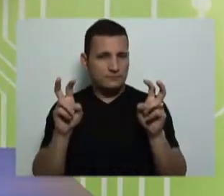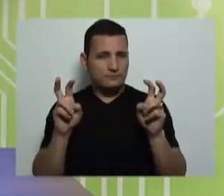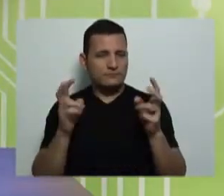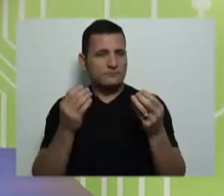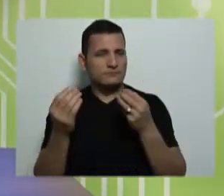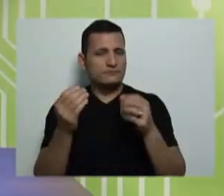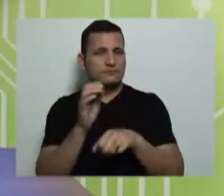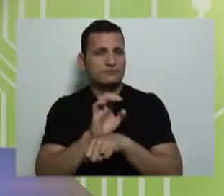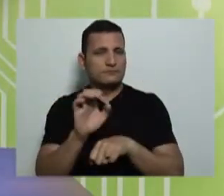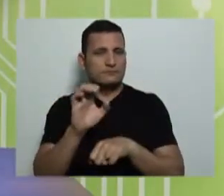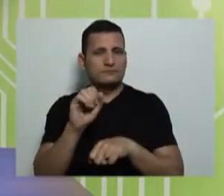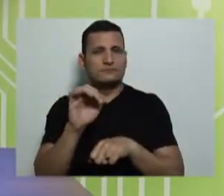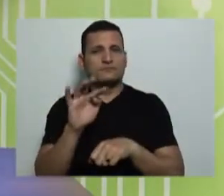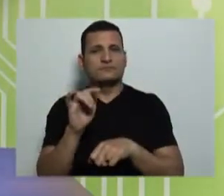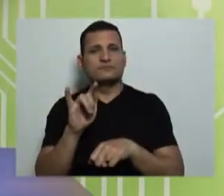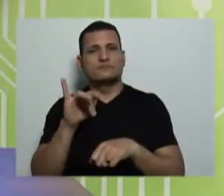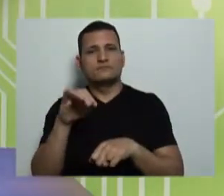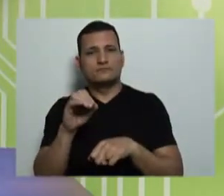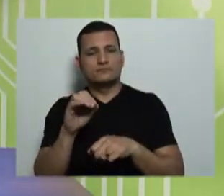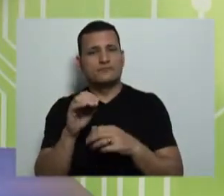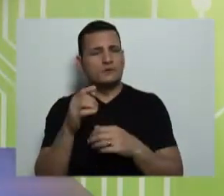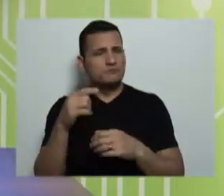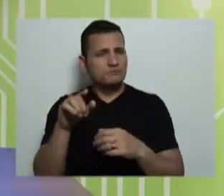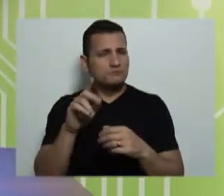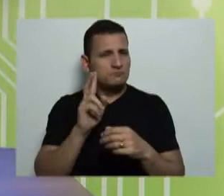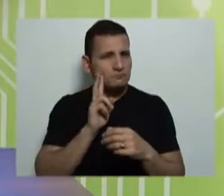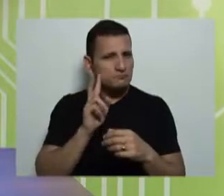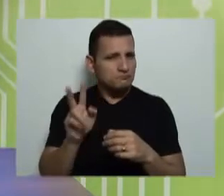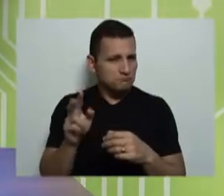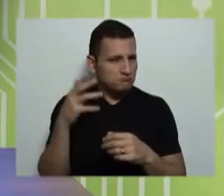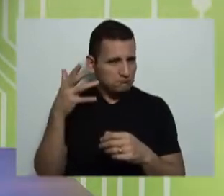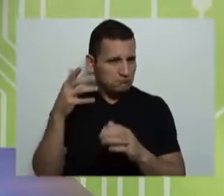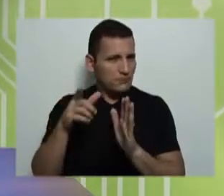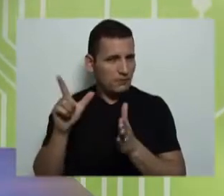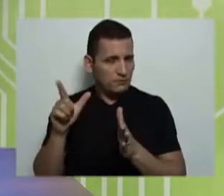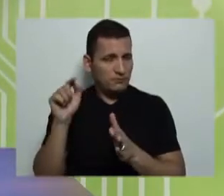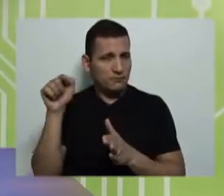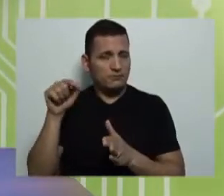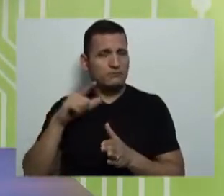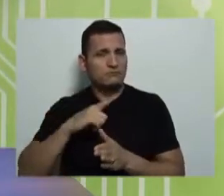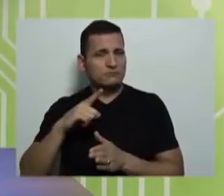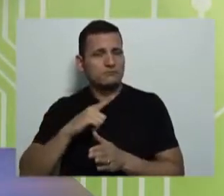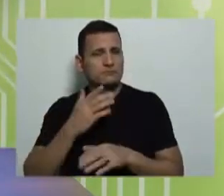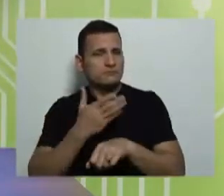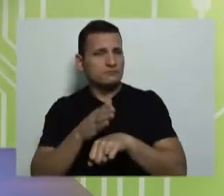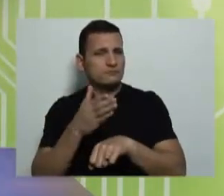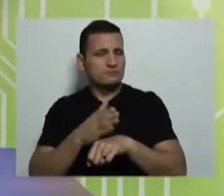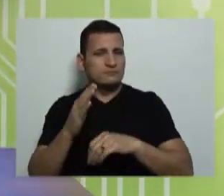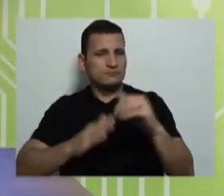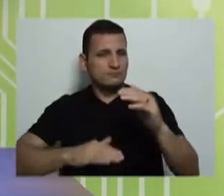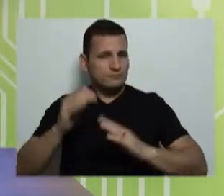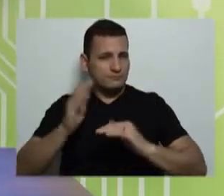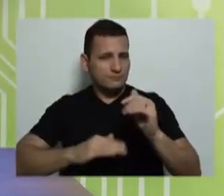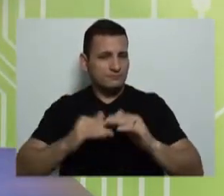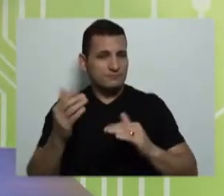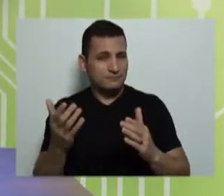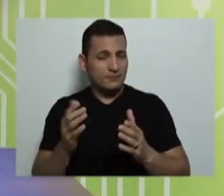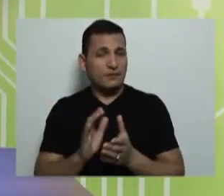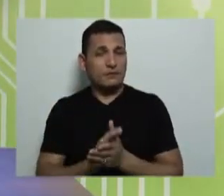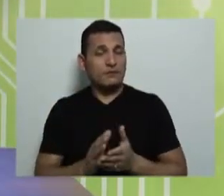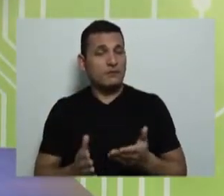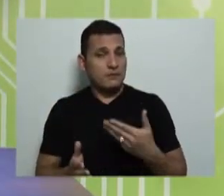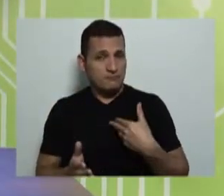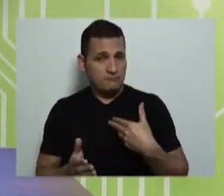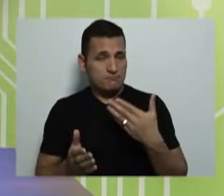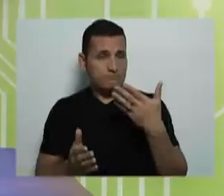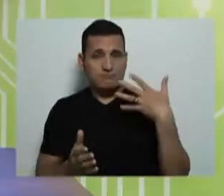estágio. Na palestra que nos antecedeu, os senhores ouviram falar sobre prática profissional supervisionada. Na minha palestra,